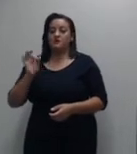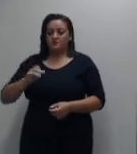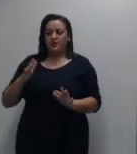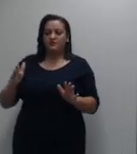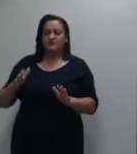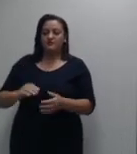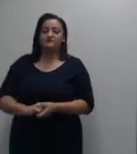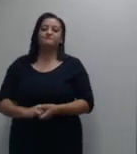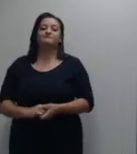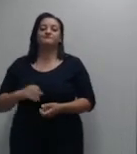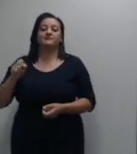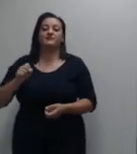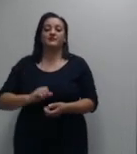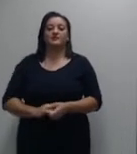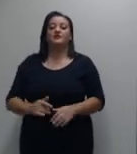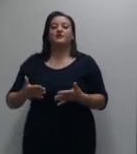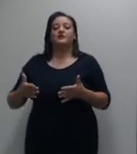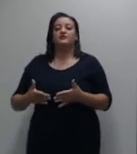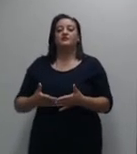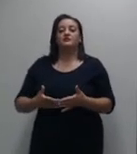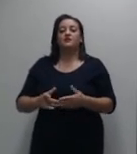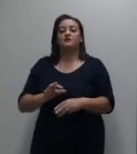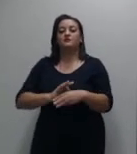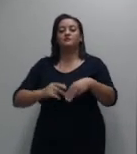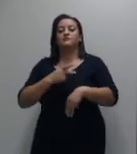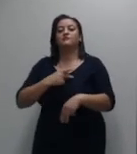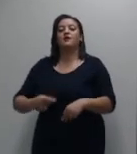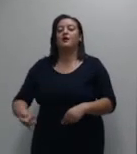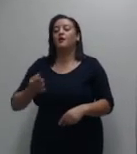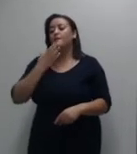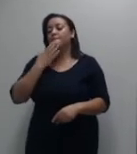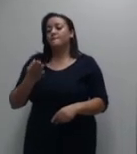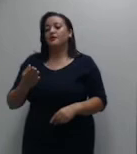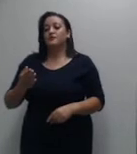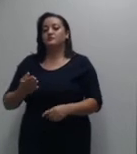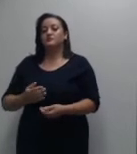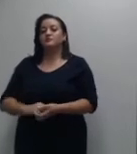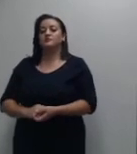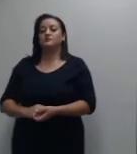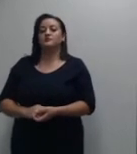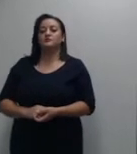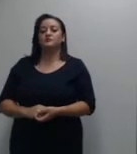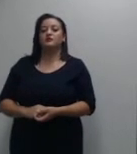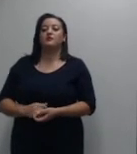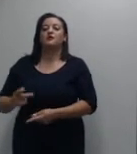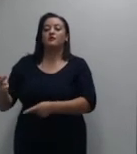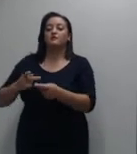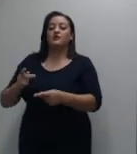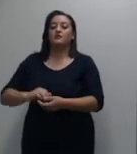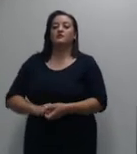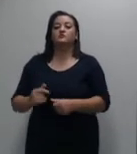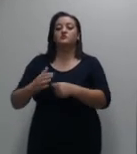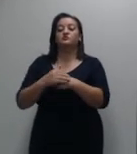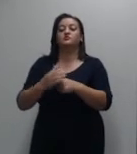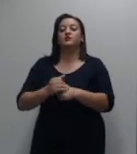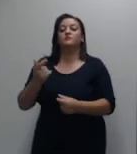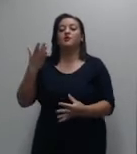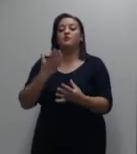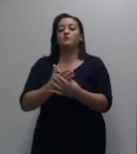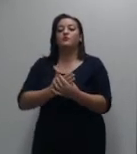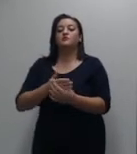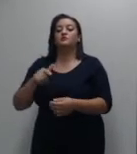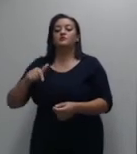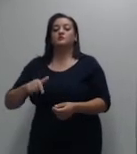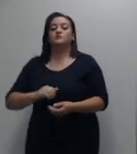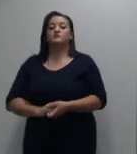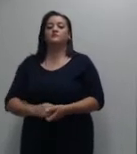então ministro-presidente eu peço mais uma vez filme Vossa Excelência para que chame o